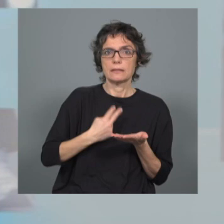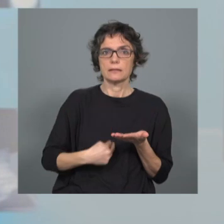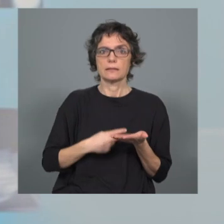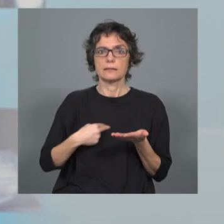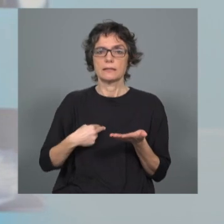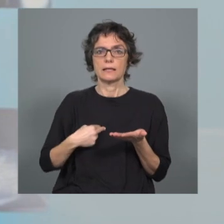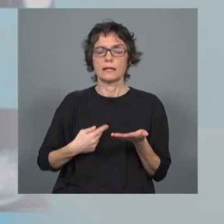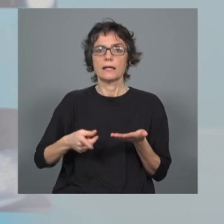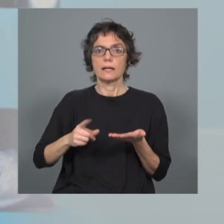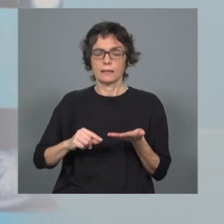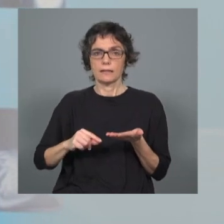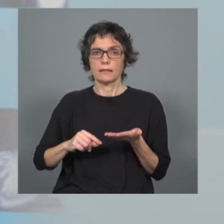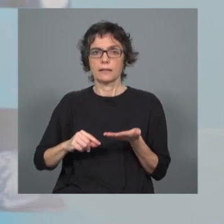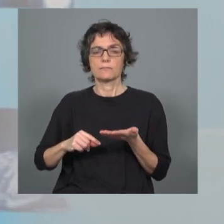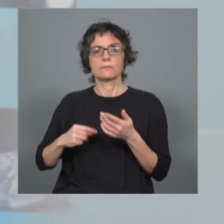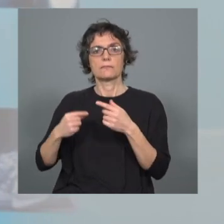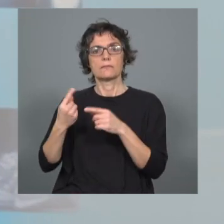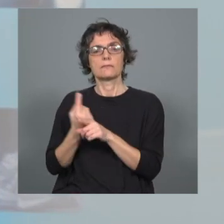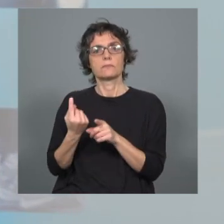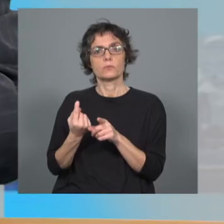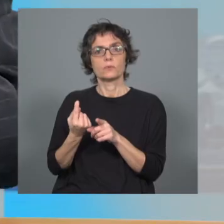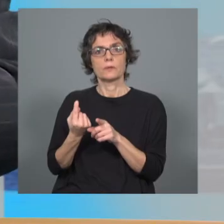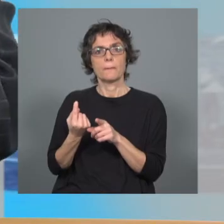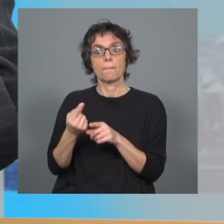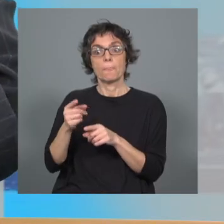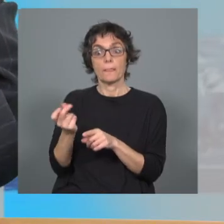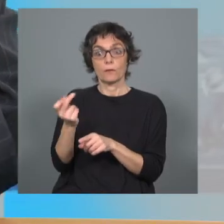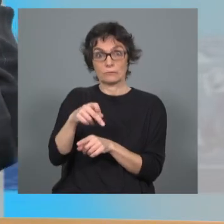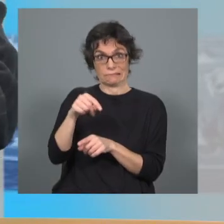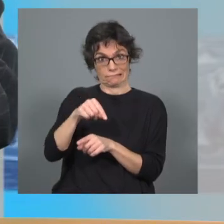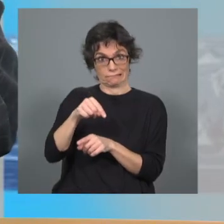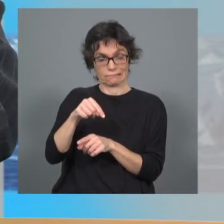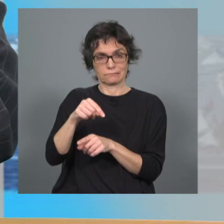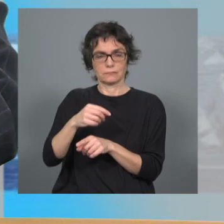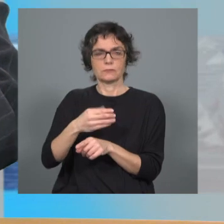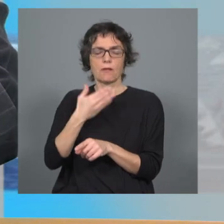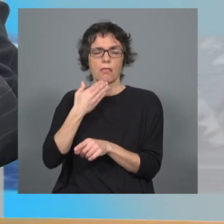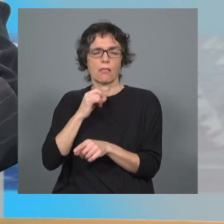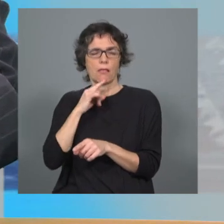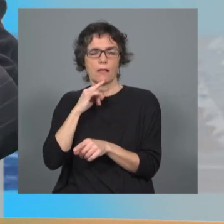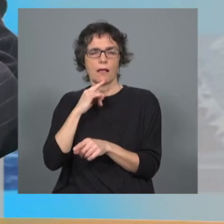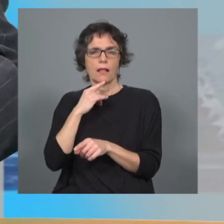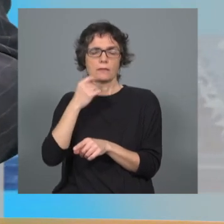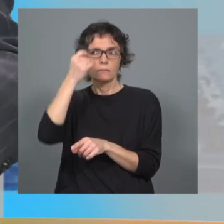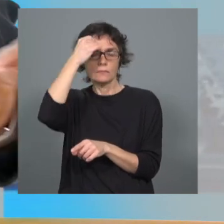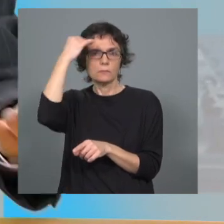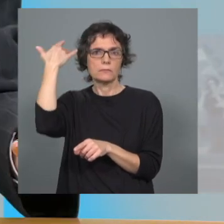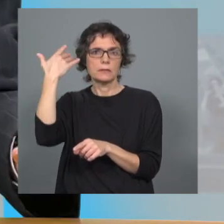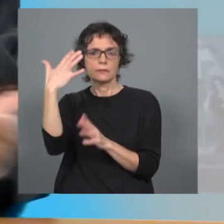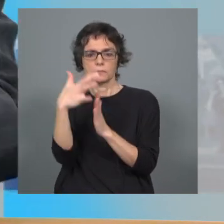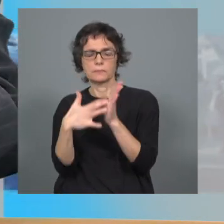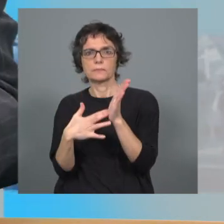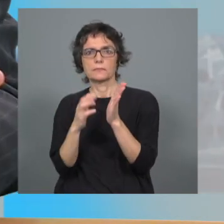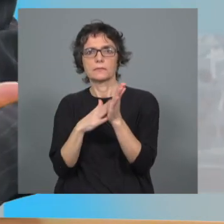realidade fundamentada porque ela este acontecimento é a leitura daquilo que é a expressão dos textos